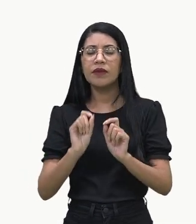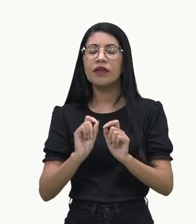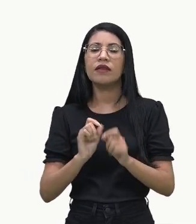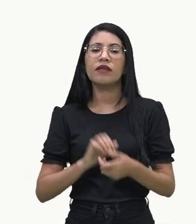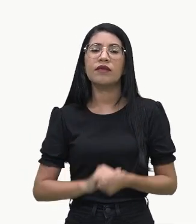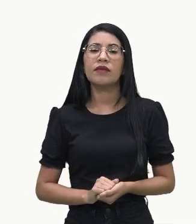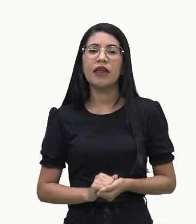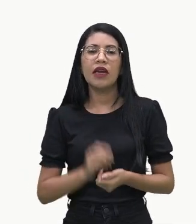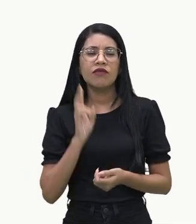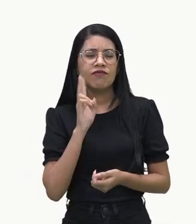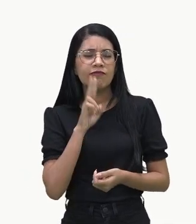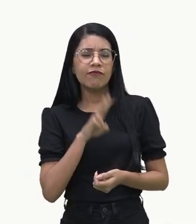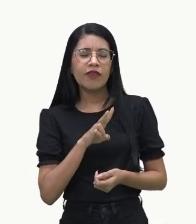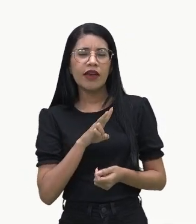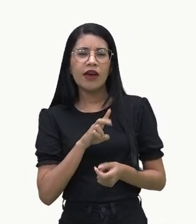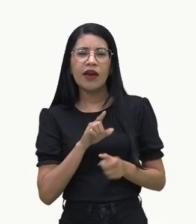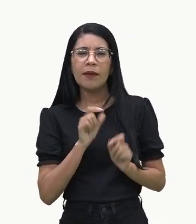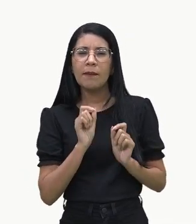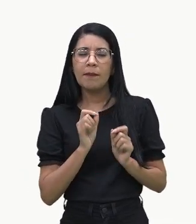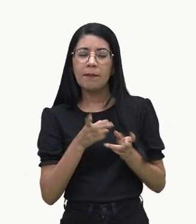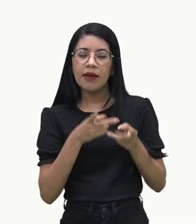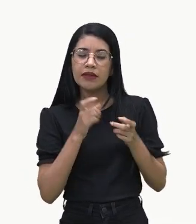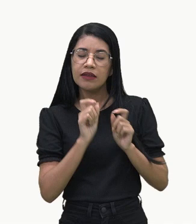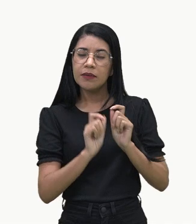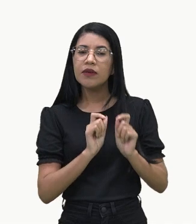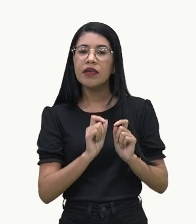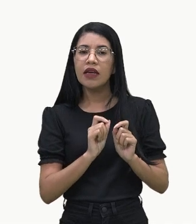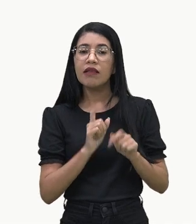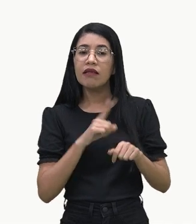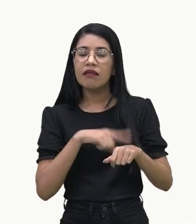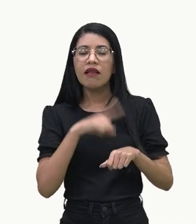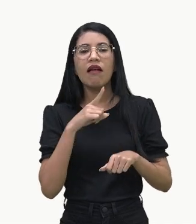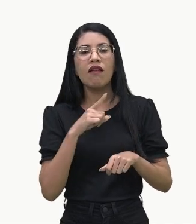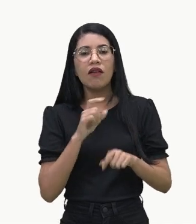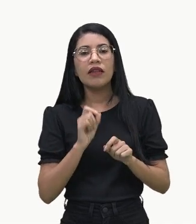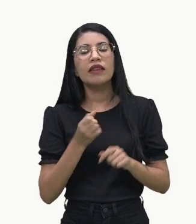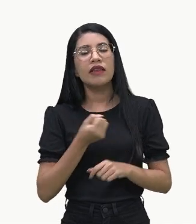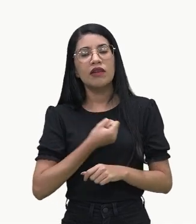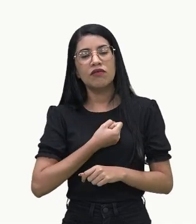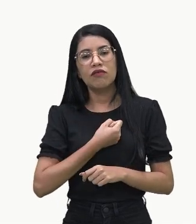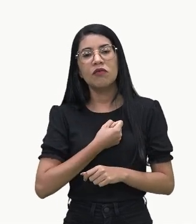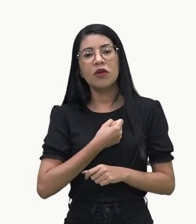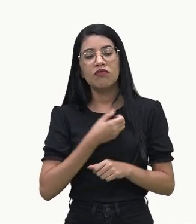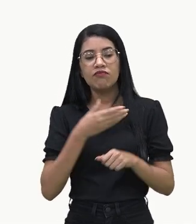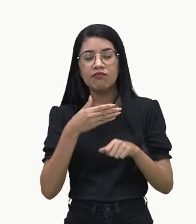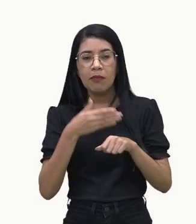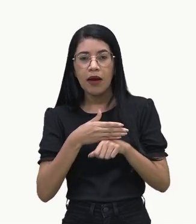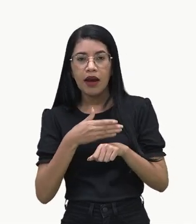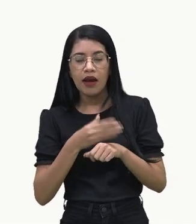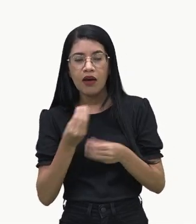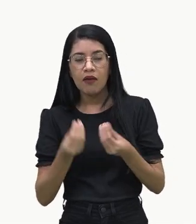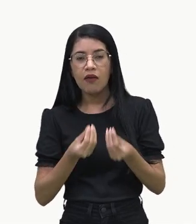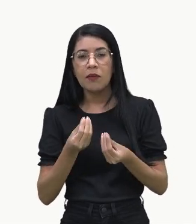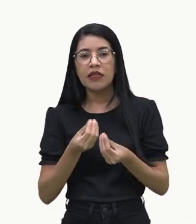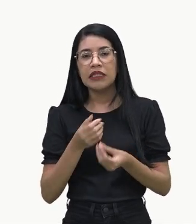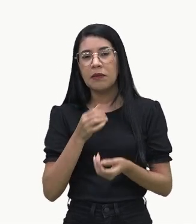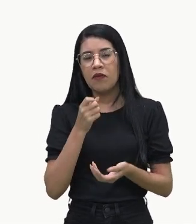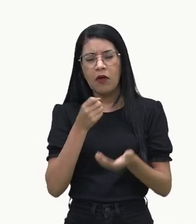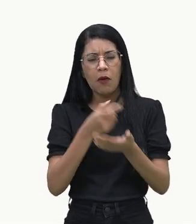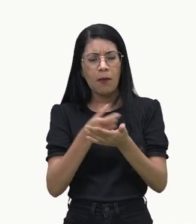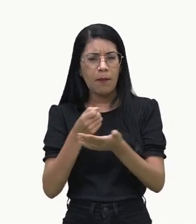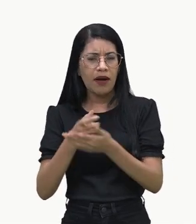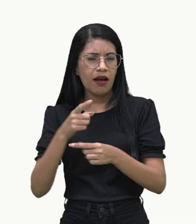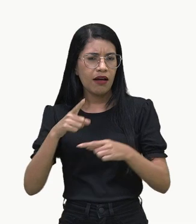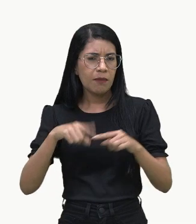gente olha e a gente reconhece imediatamente que são números presentes. Quando nós vamos fazer compra, quando